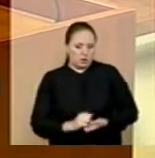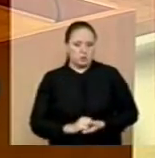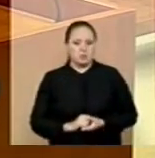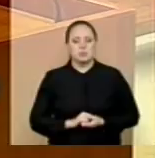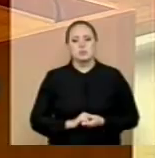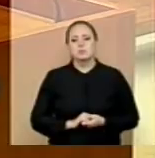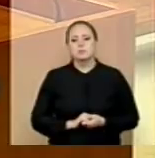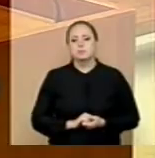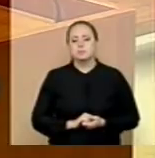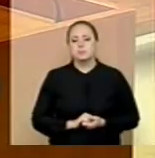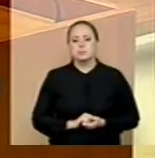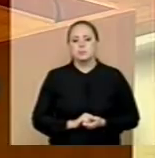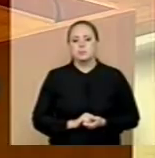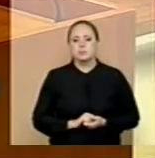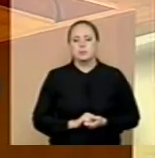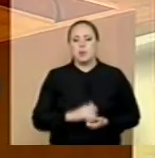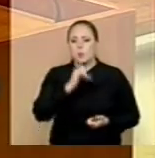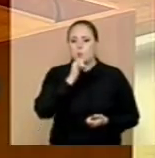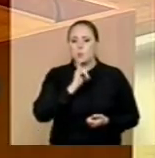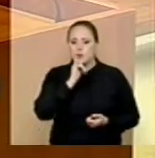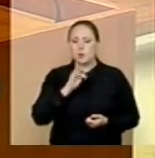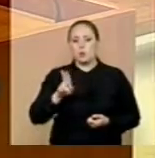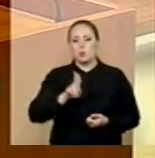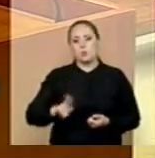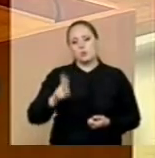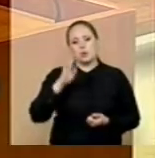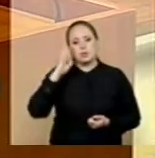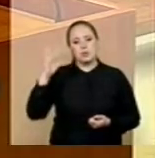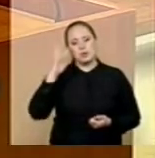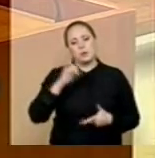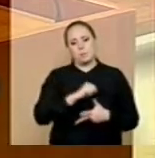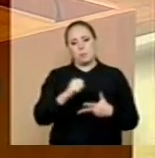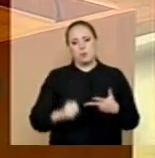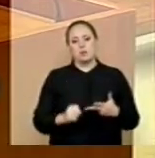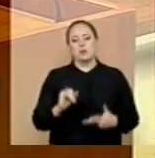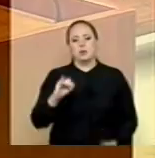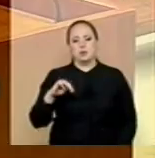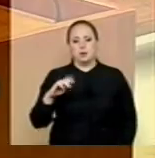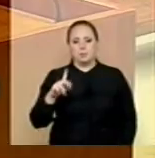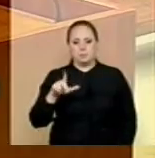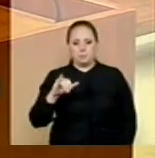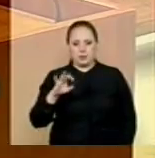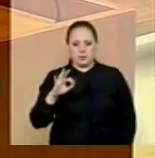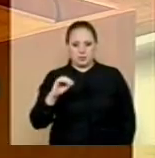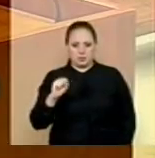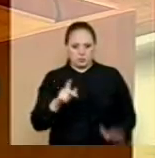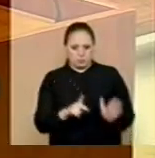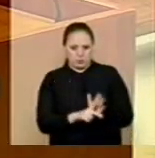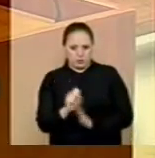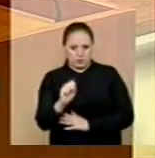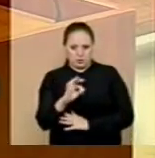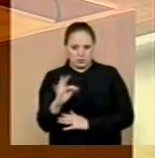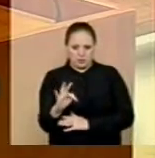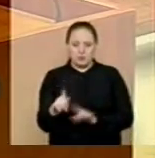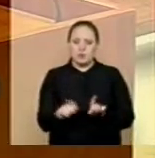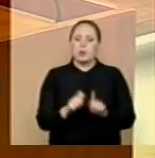Cito como exemplo da utilização da teoria dos poderes implícitos pelo STF sobre a